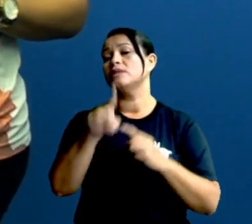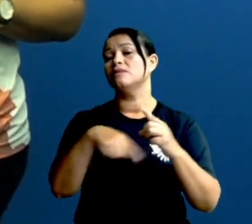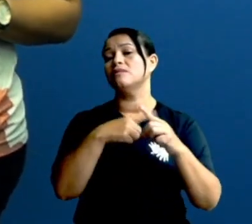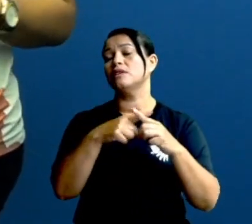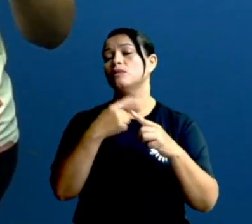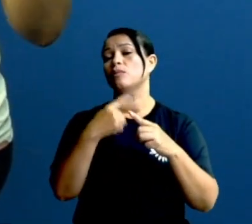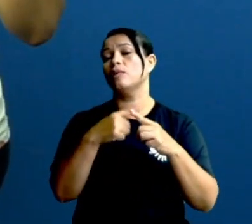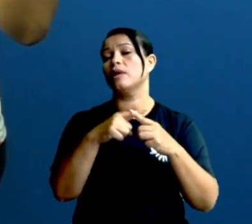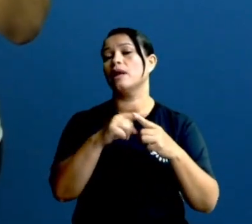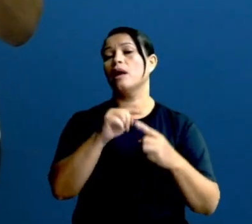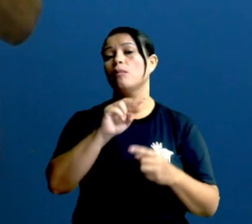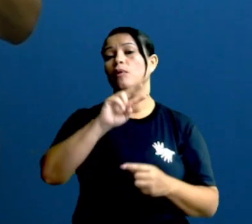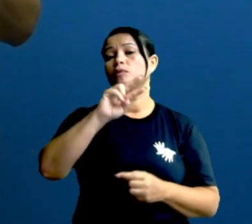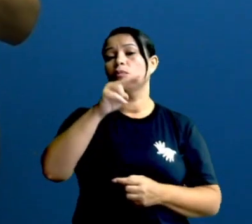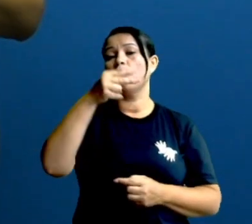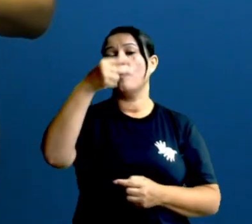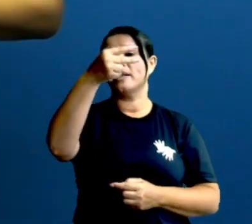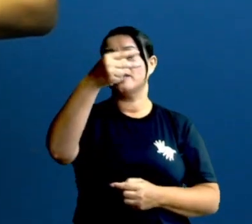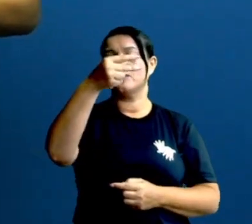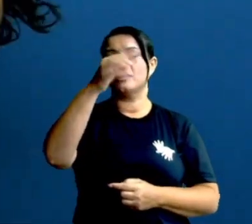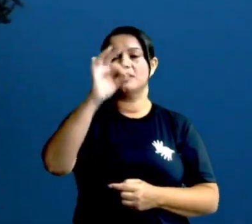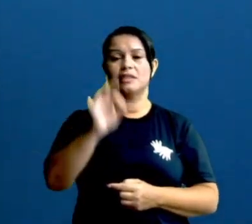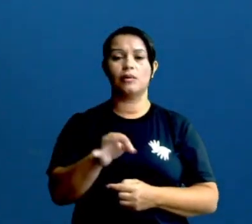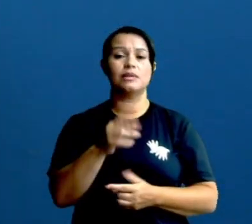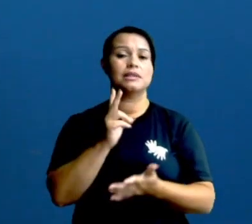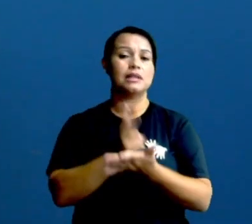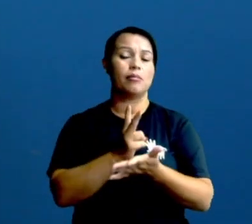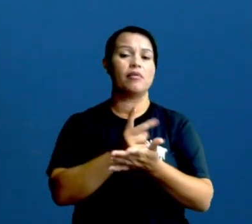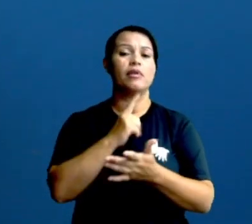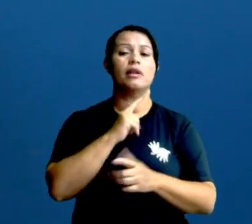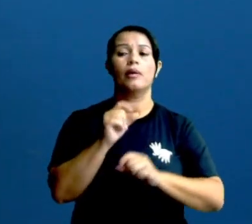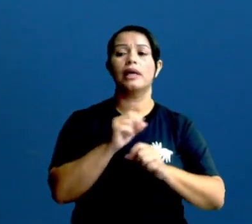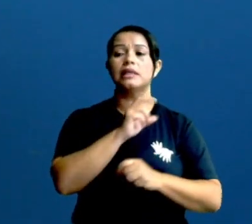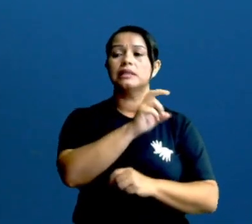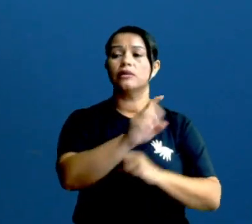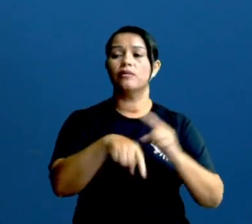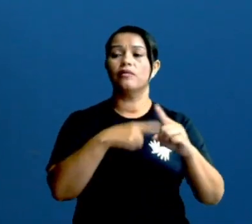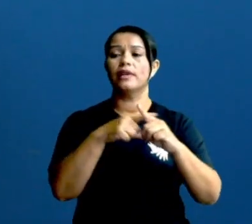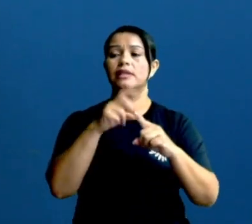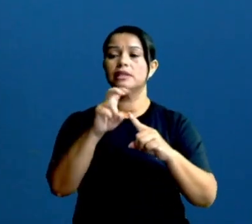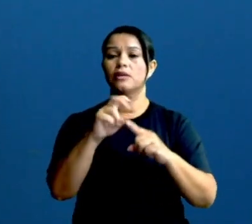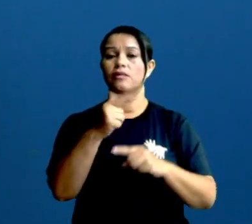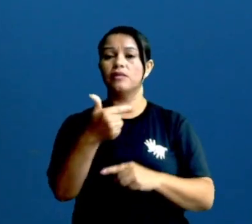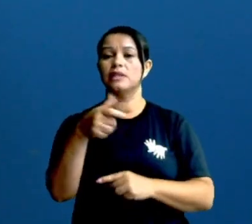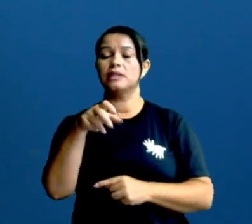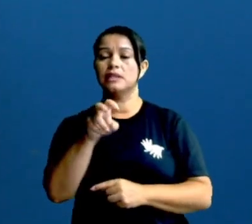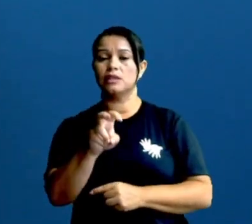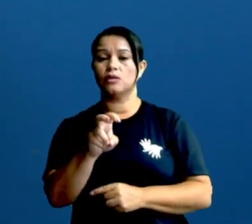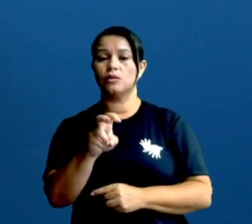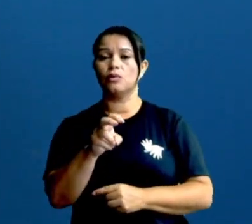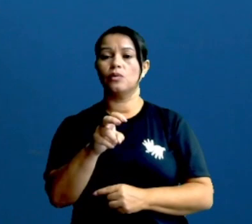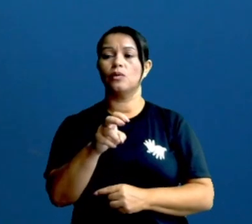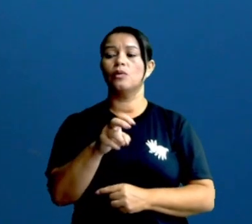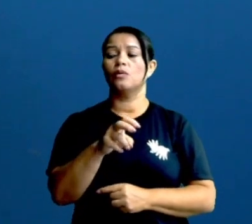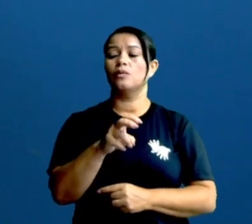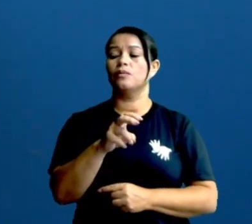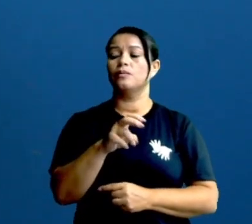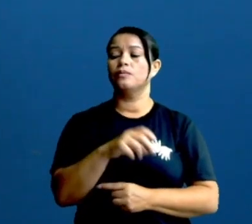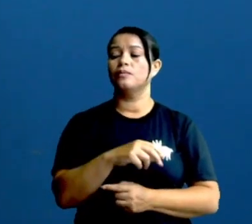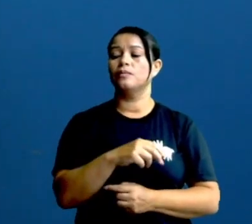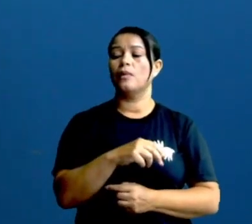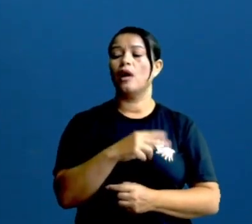meu expoente é quanto? É 2. Então, eu tenho o seguinte, ó, 5 vezes 5, 25. 2,